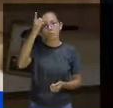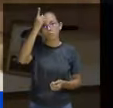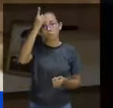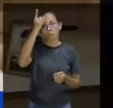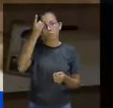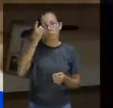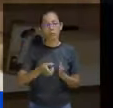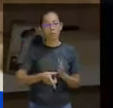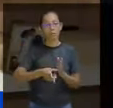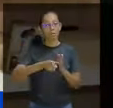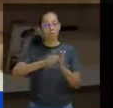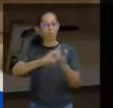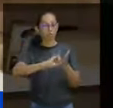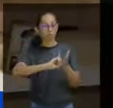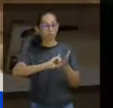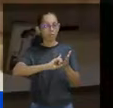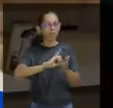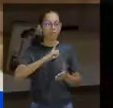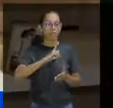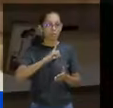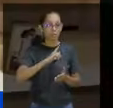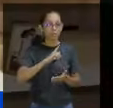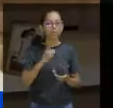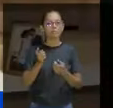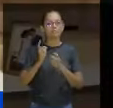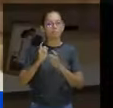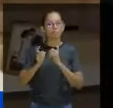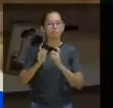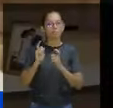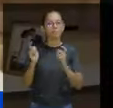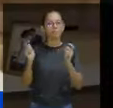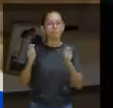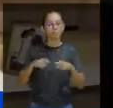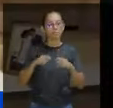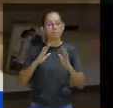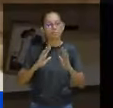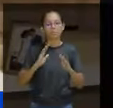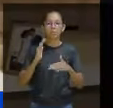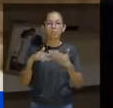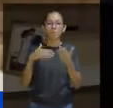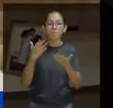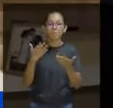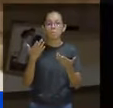esses documentos. E esse diálogo prévio ele não surtiu